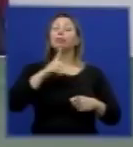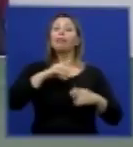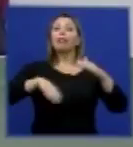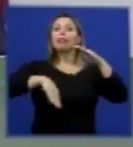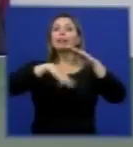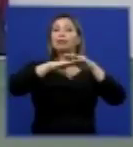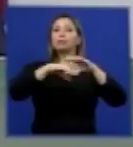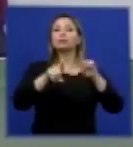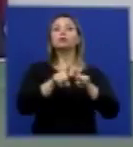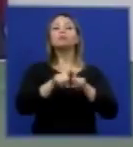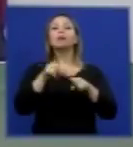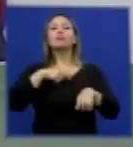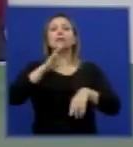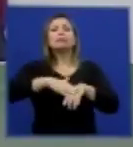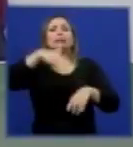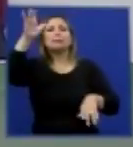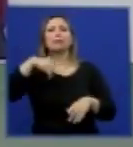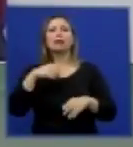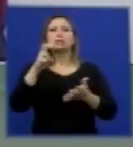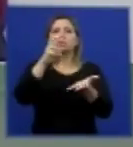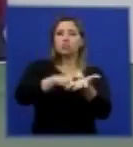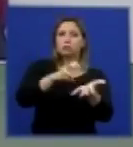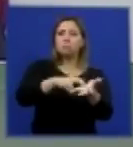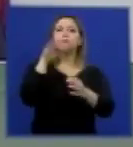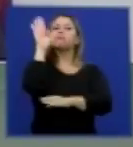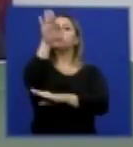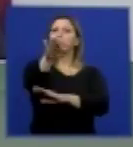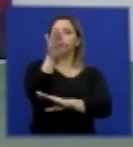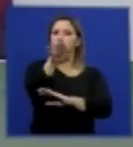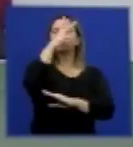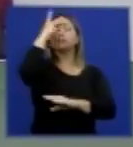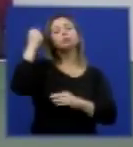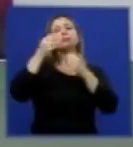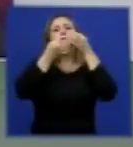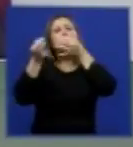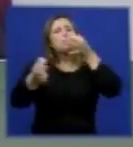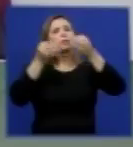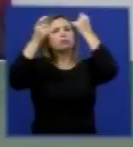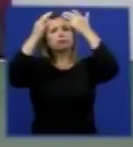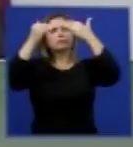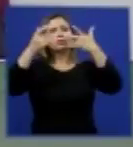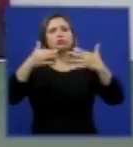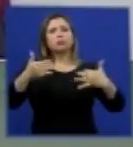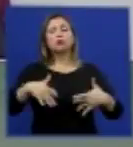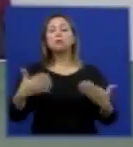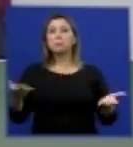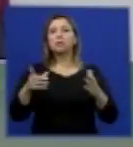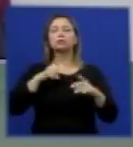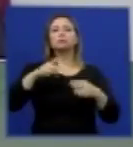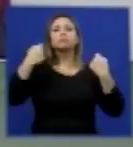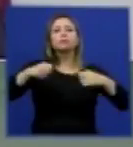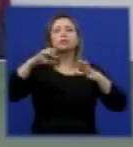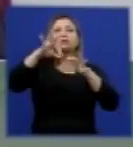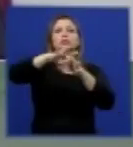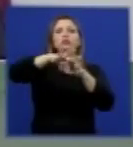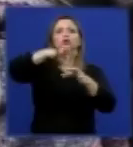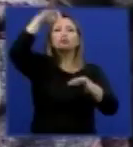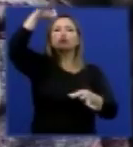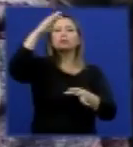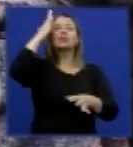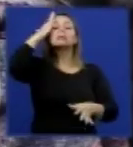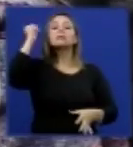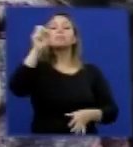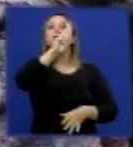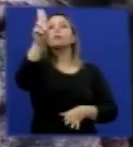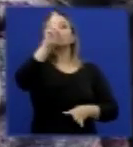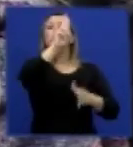partes dessa sessão, no período da manhã e no período da tarde, serem ouvidos, mas antes haverá um sorteio sobre, inclusive, a ordem